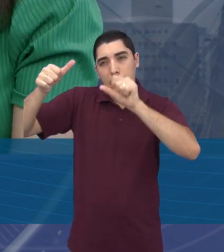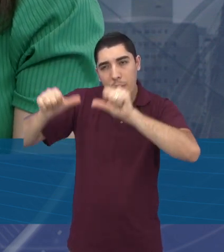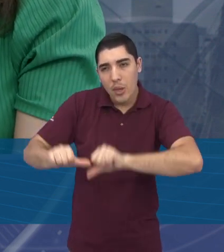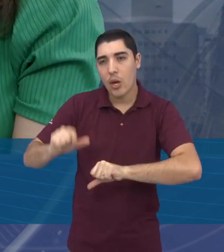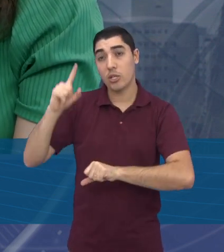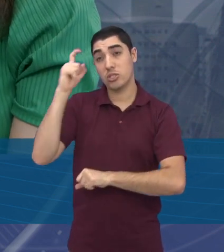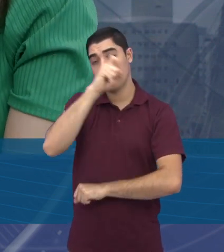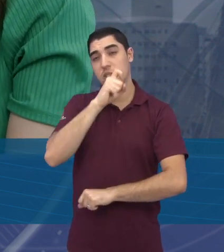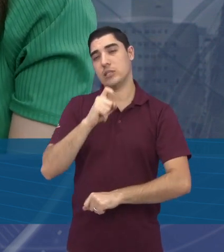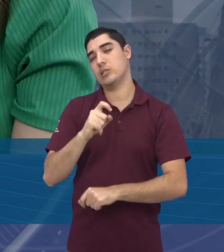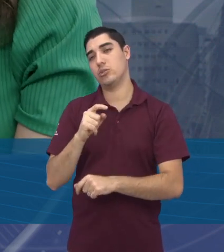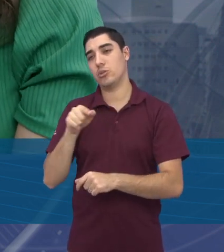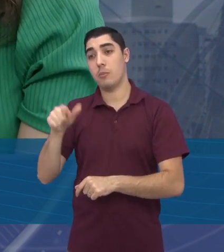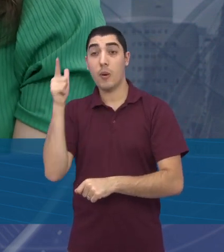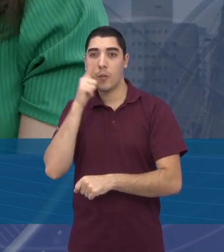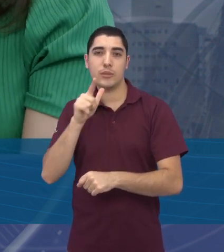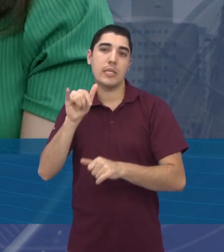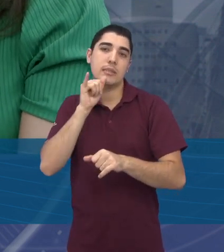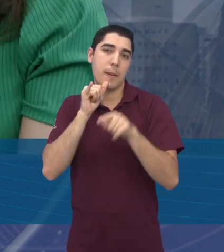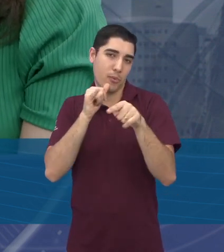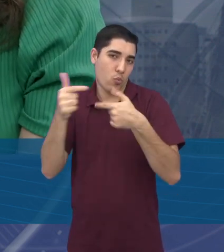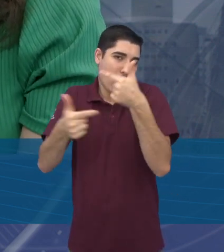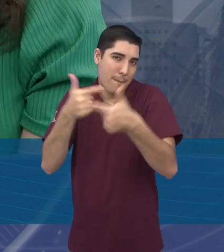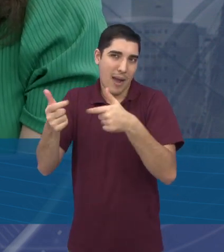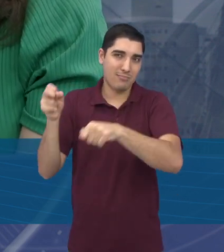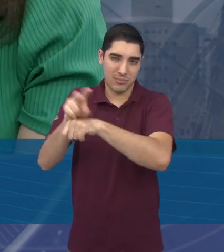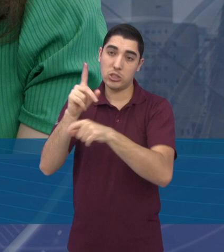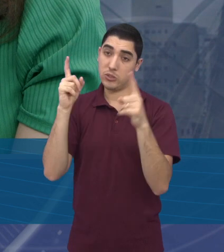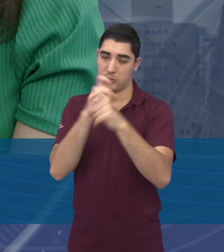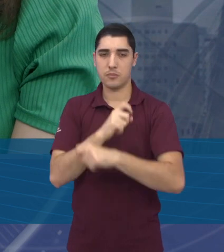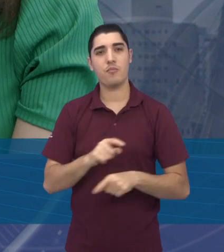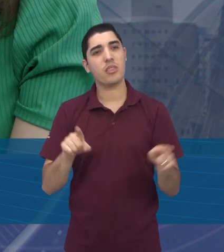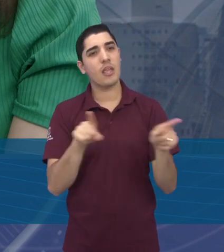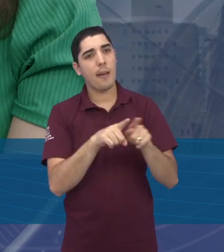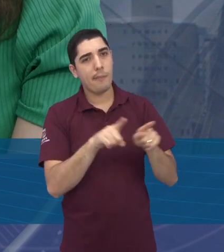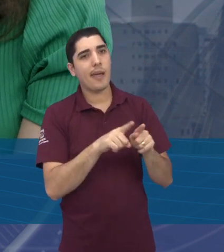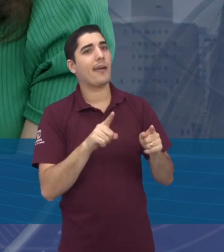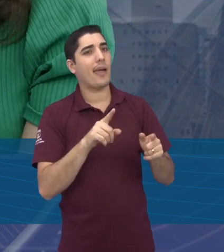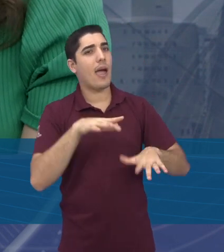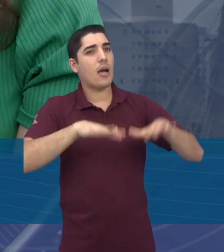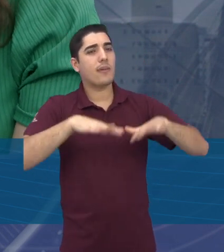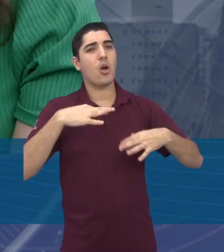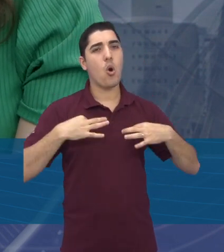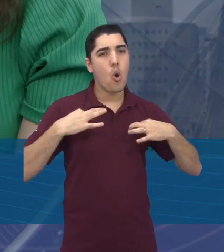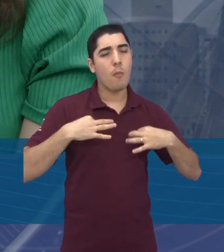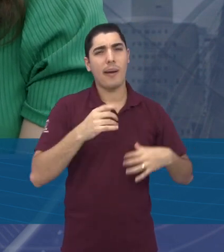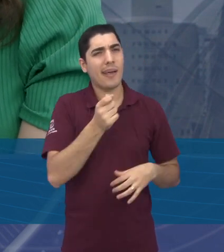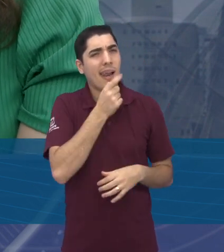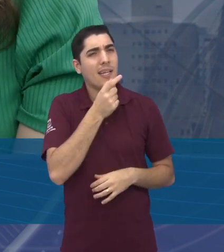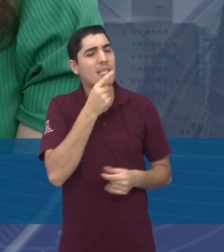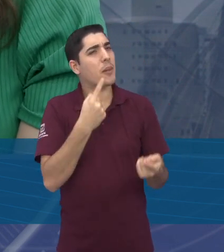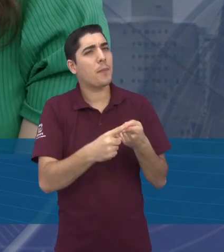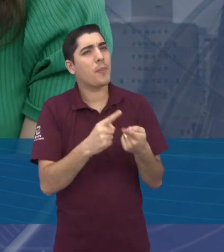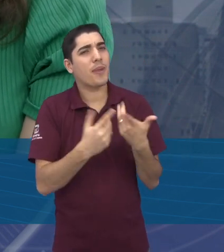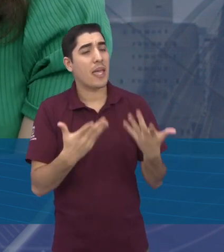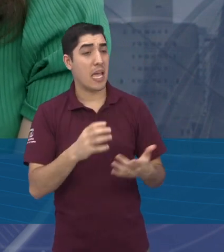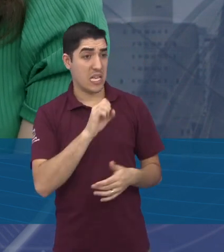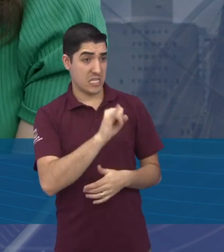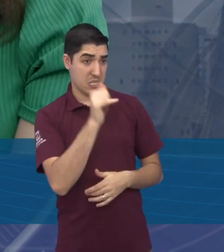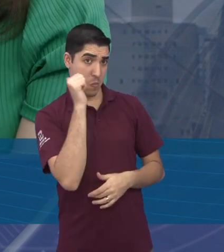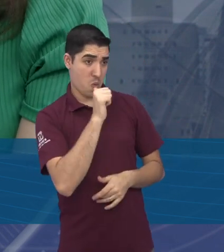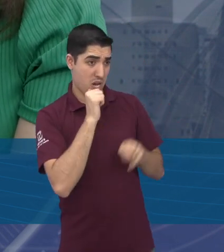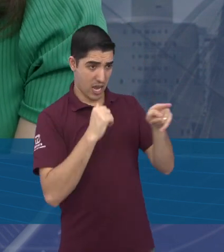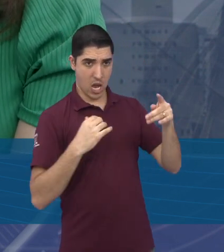questão, por exemplo, do emprego, que é bem delicado. E aí das roupas, né? É bem engraçado. Se a mulher, ela não